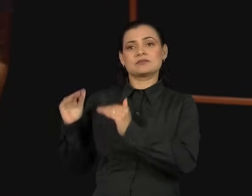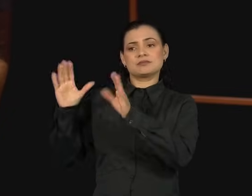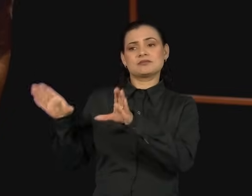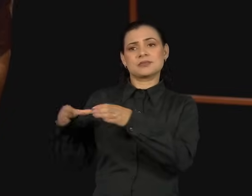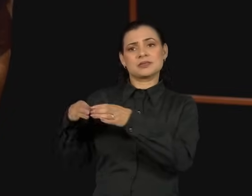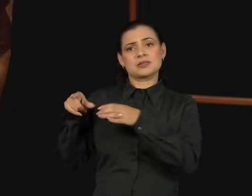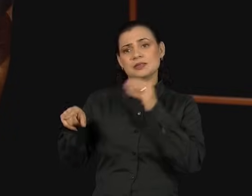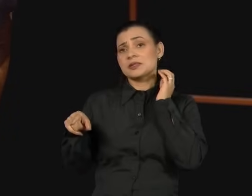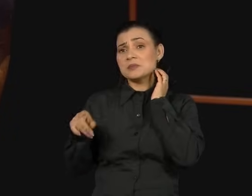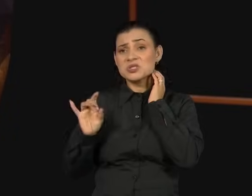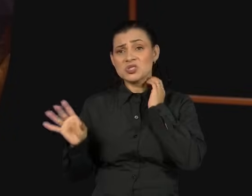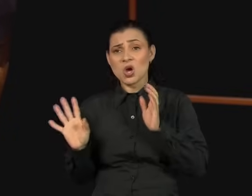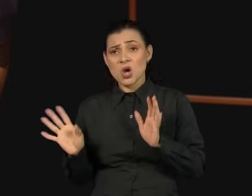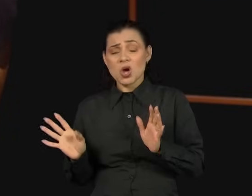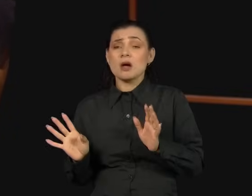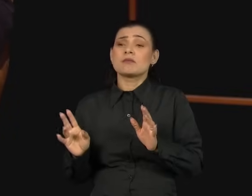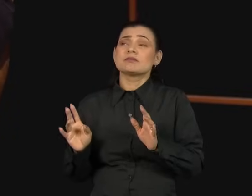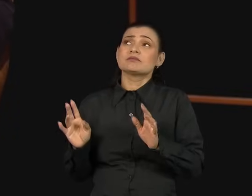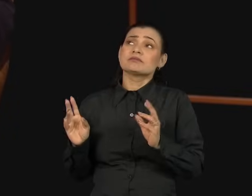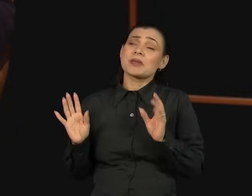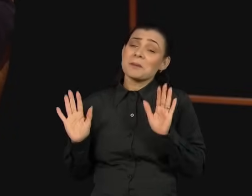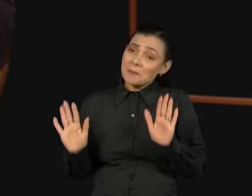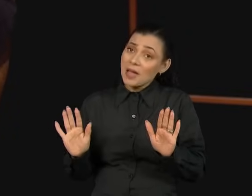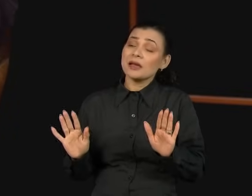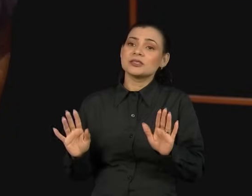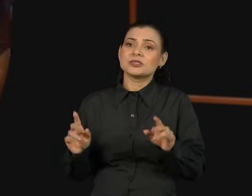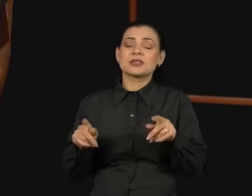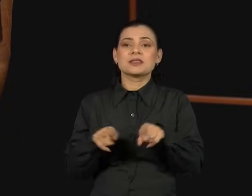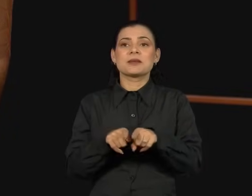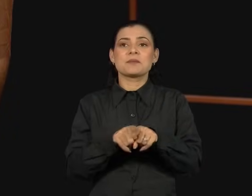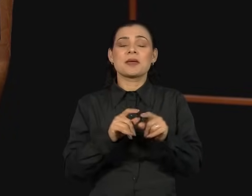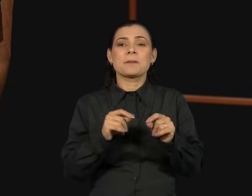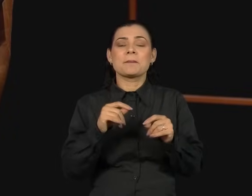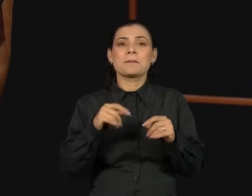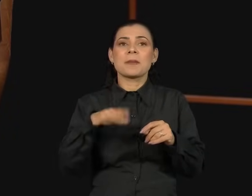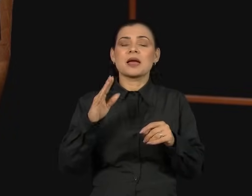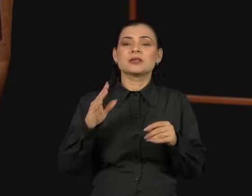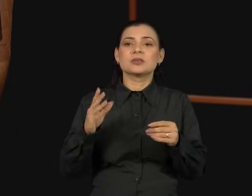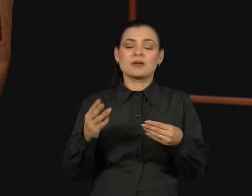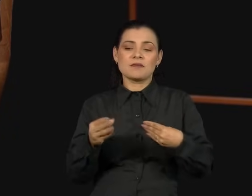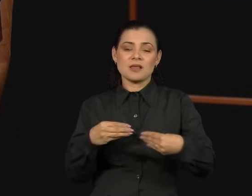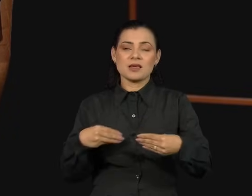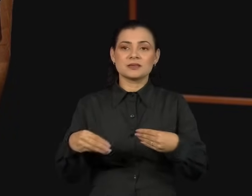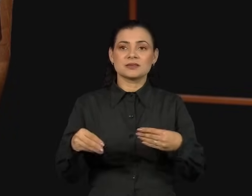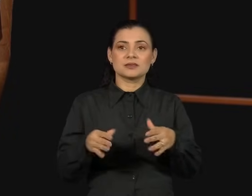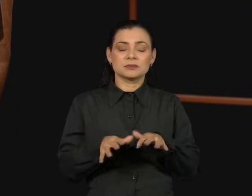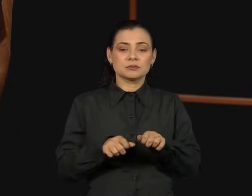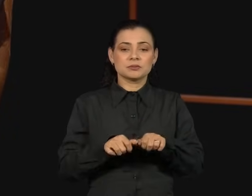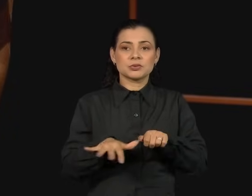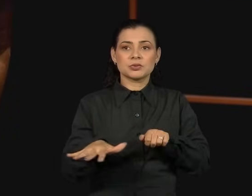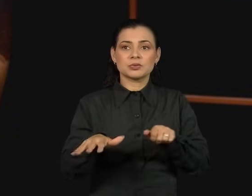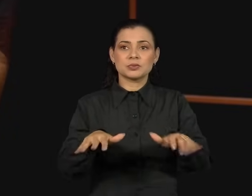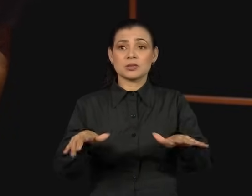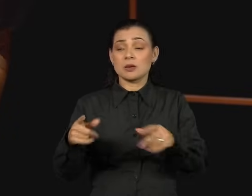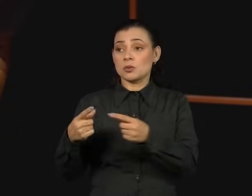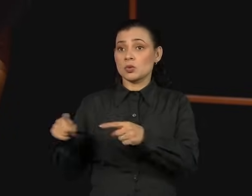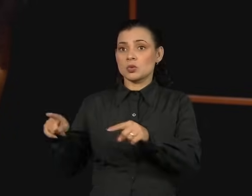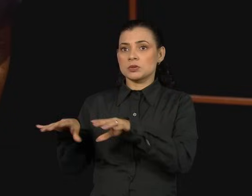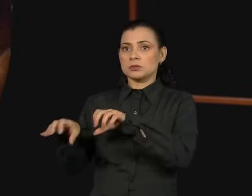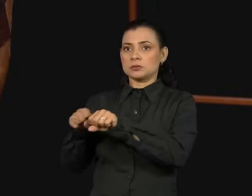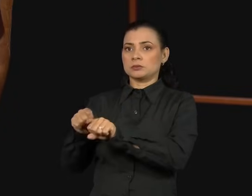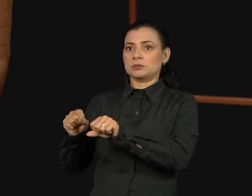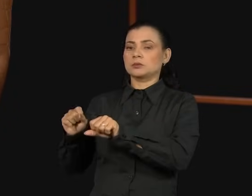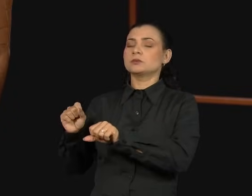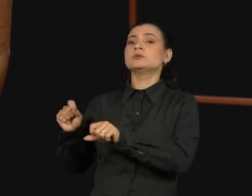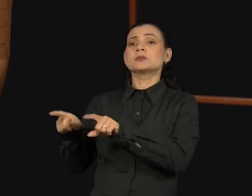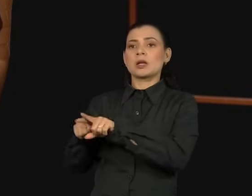posição secundária mais difícil e, no entanto, tem muita permeabilidade. Né? Músicos de formação erudita